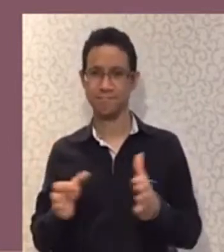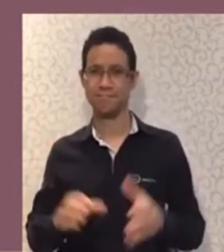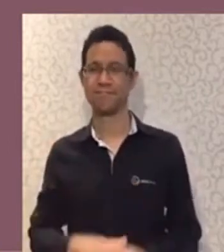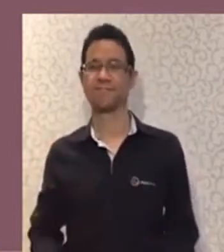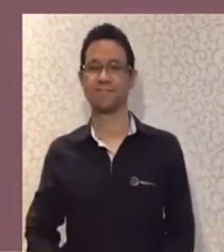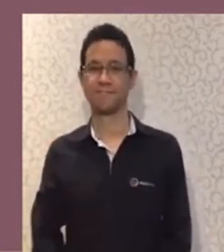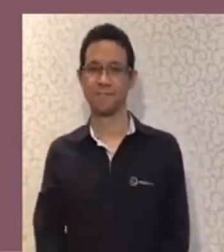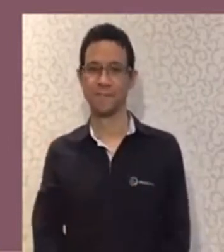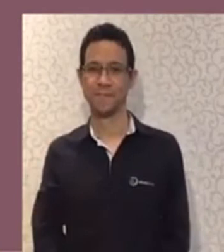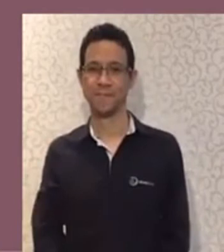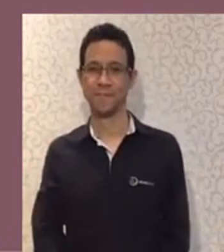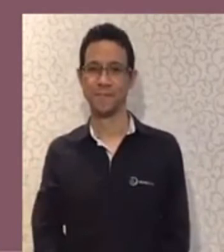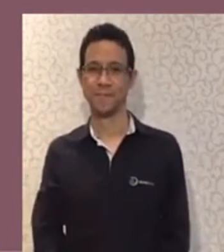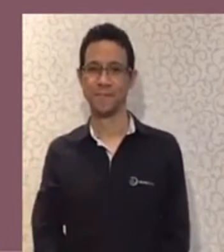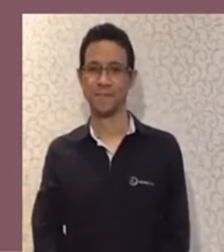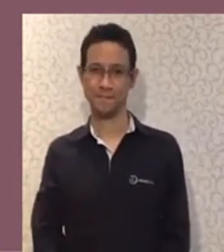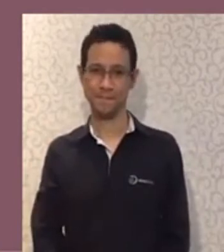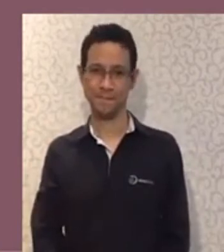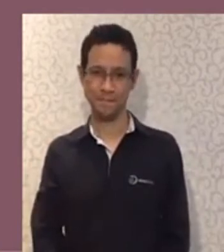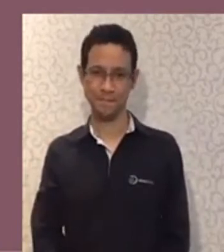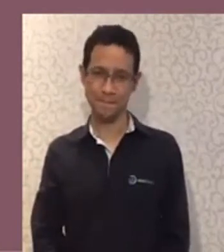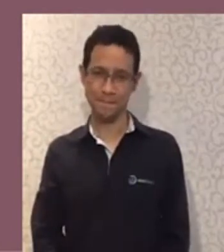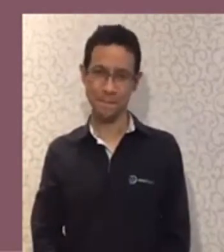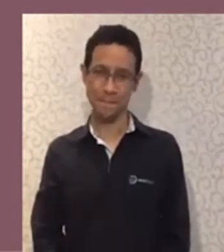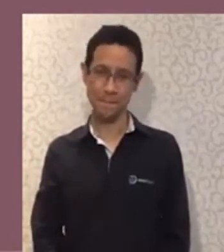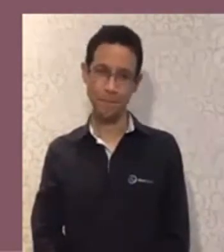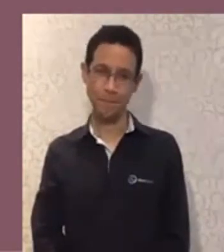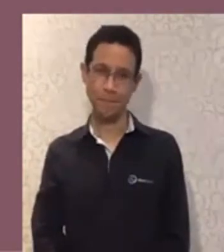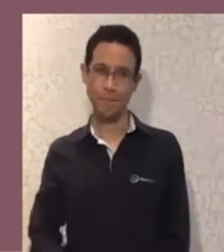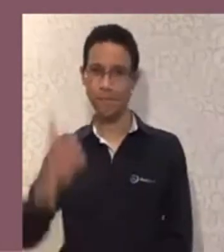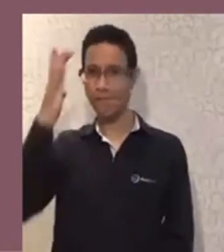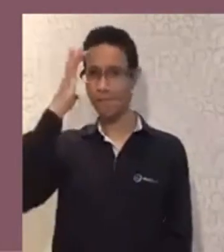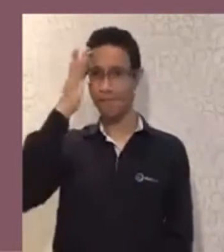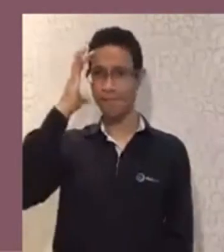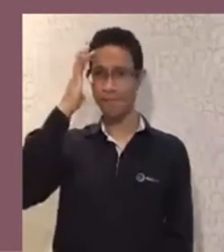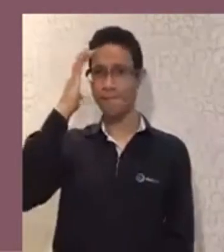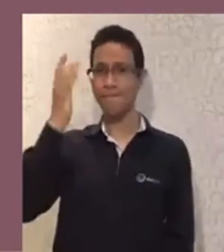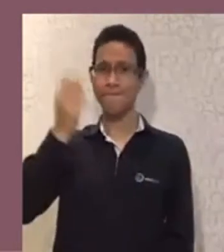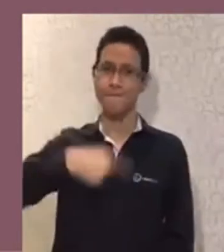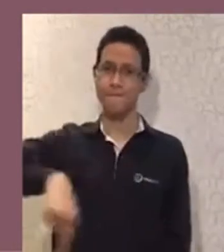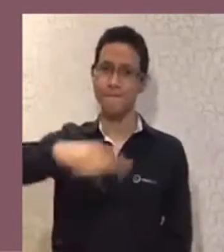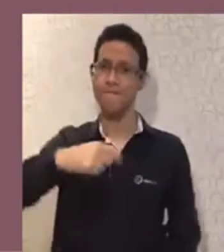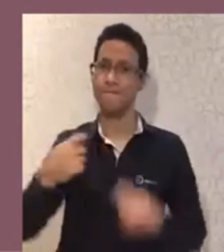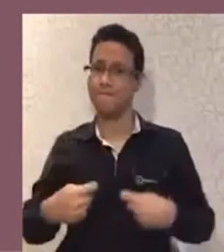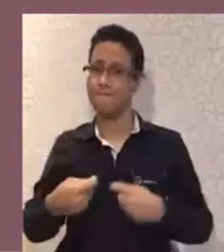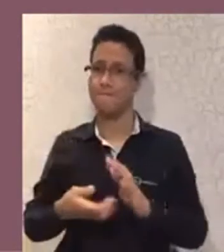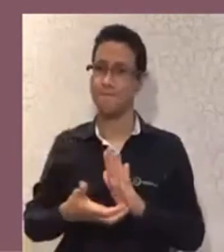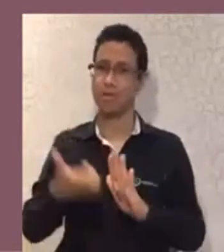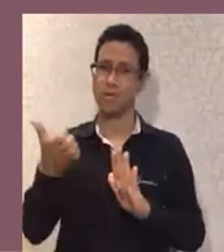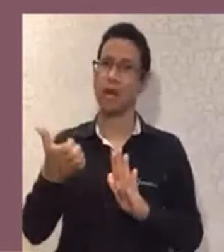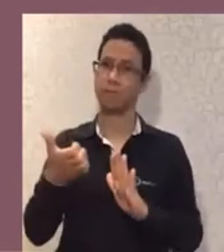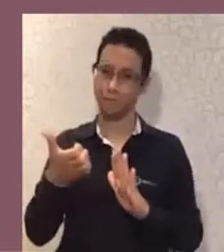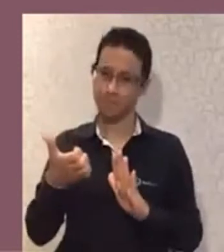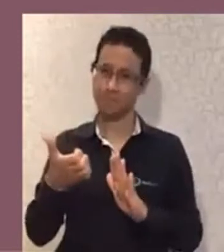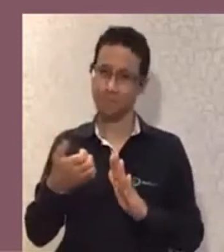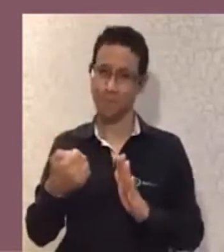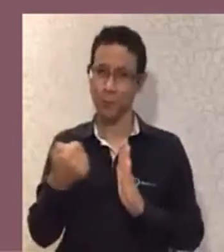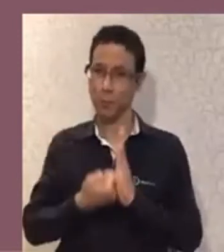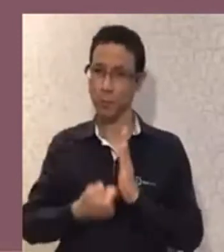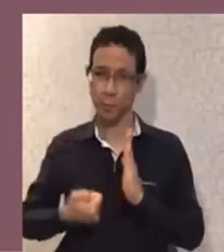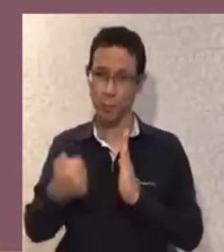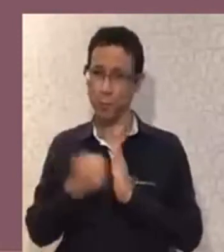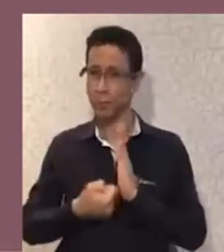Eu vou... Então, eu acho que a gente precisa retirar tanto a luta